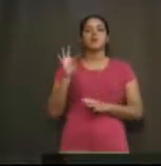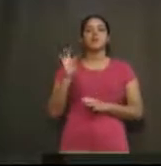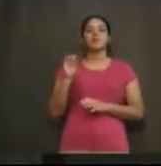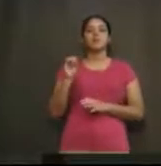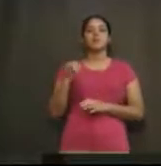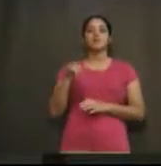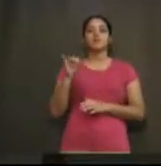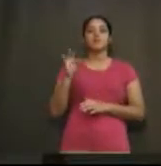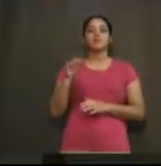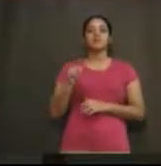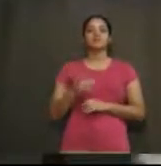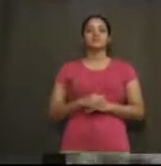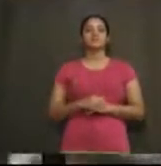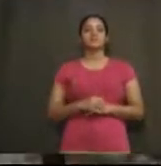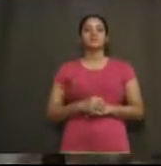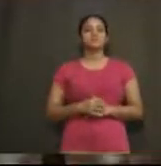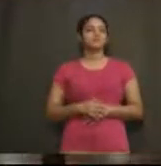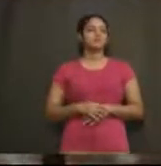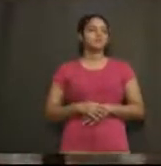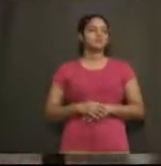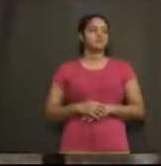Pronto, pessoal.